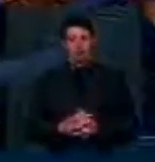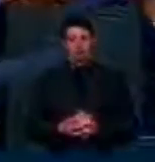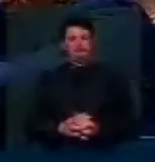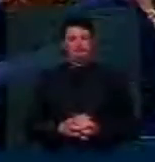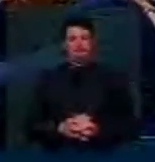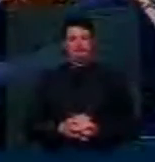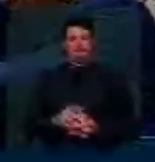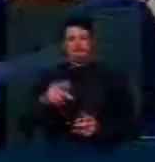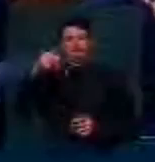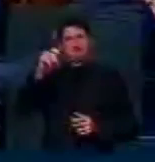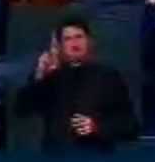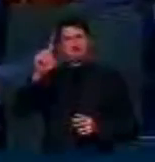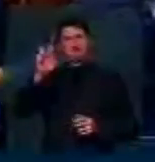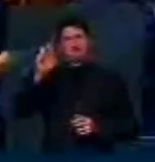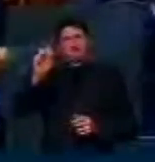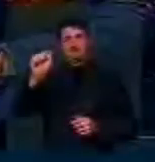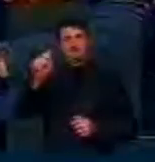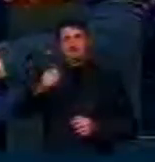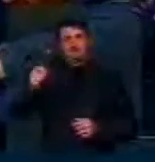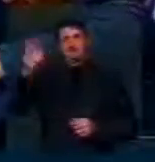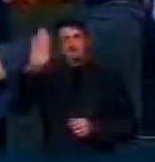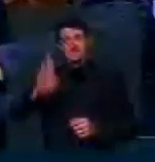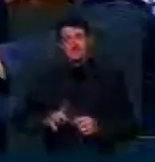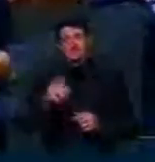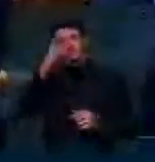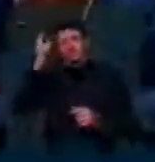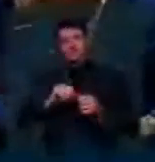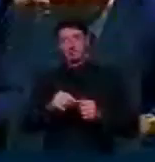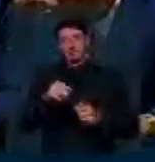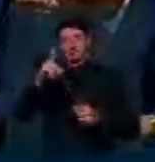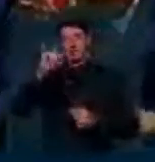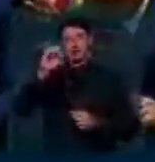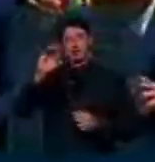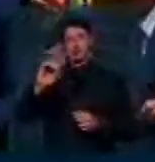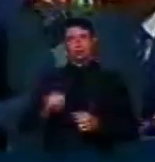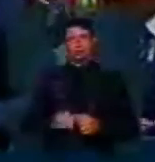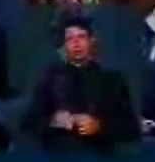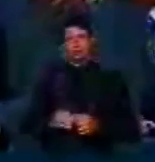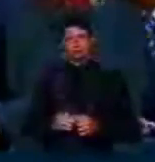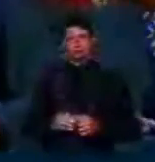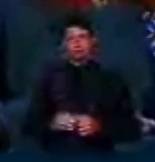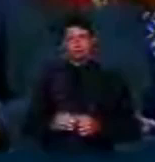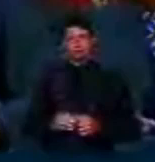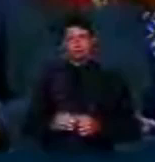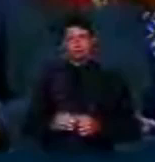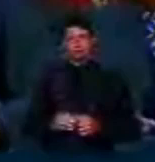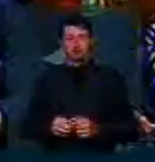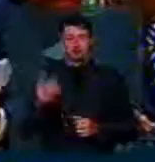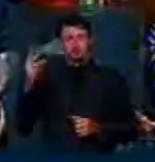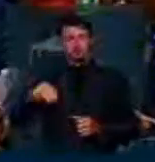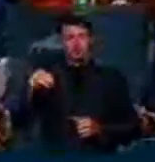Paulo Rosa, Associação Brasileira de Produtores de Discos. Depois quem chegou, então? 3 minutos, deputado Eduardo